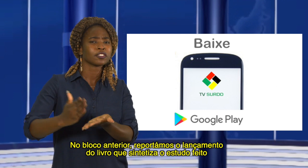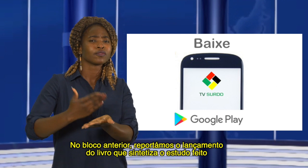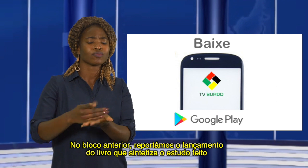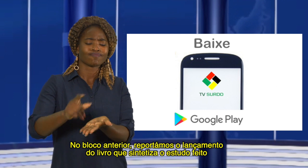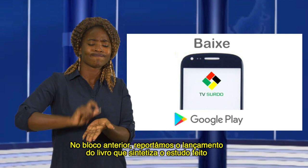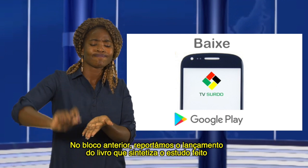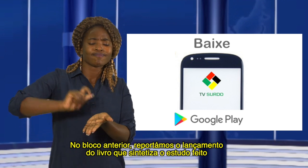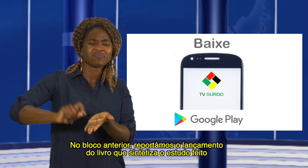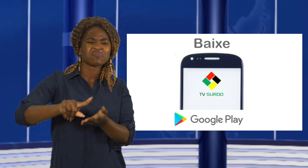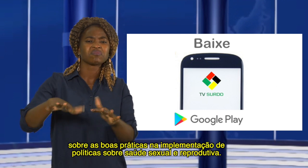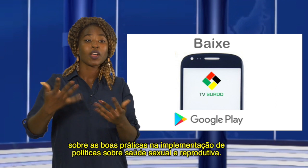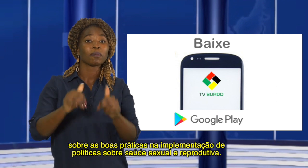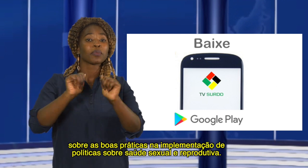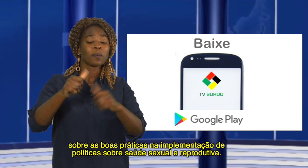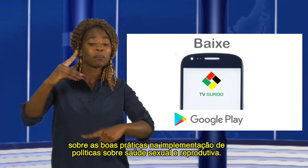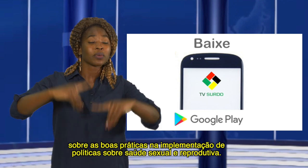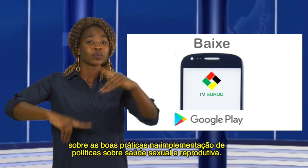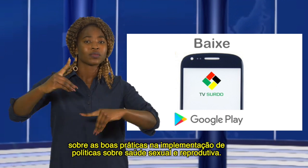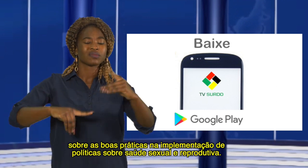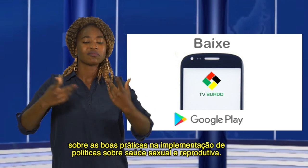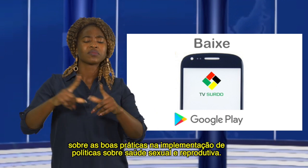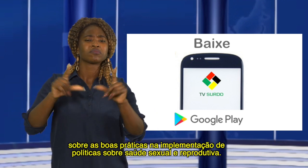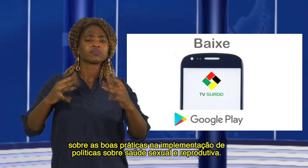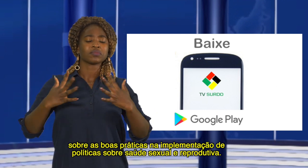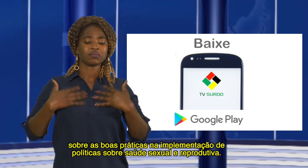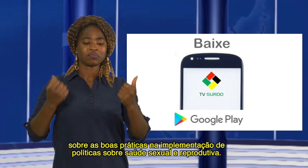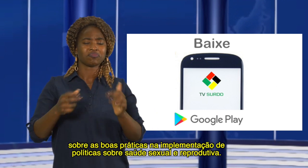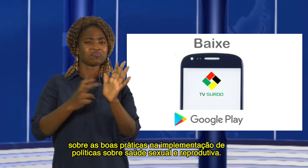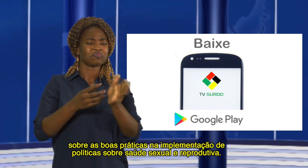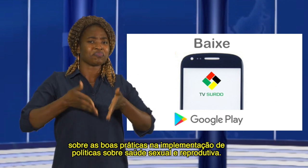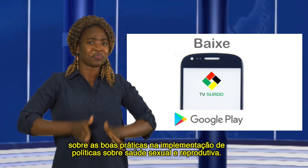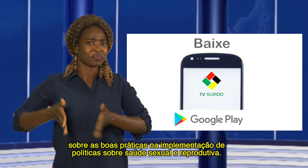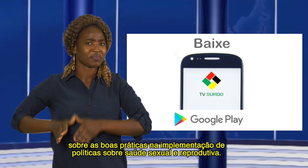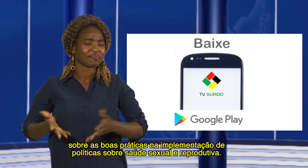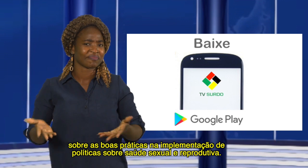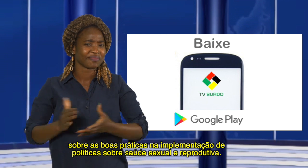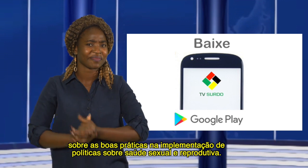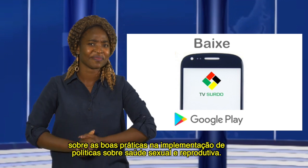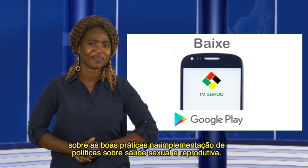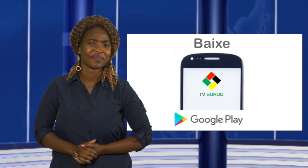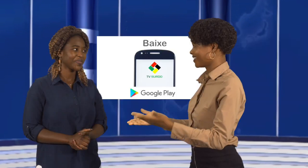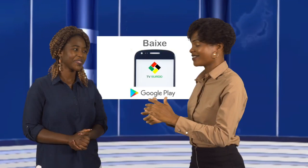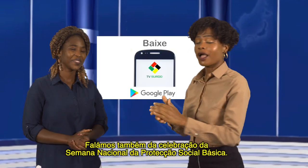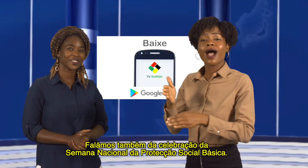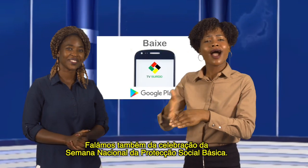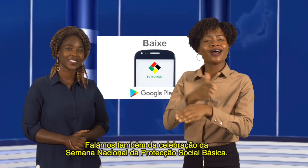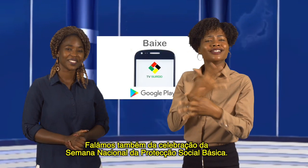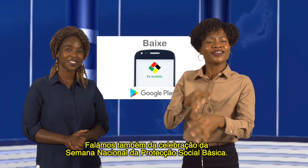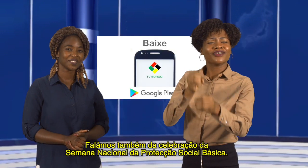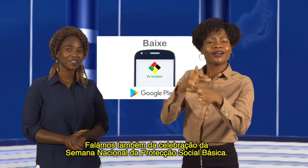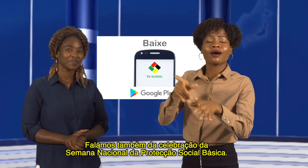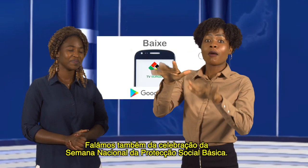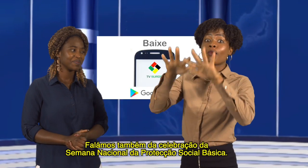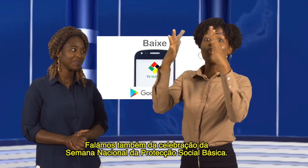sintetiza o estudo feito sobre as boas práticas na implementação de políticas sobre saúde sexual e reprodutiva. Falamos